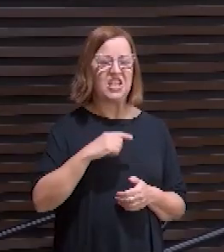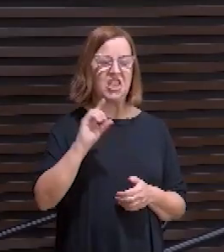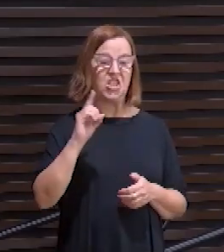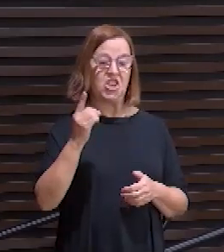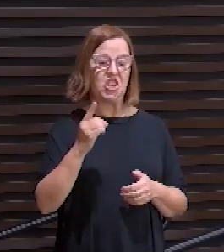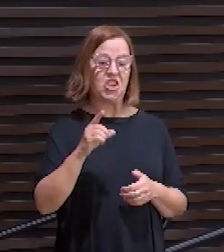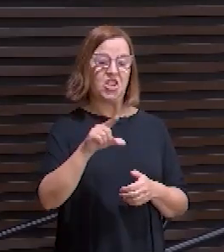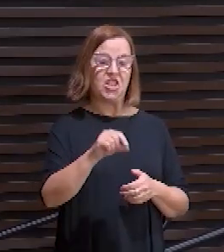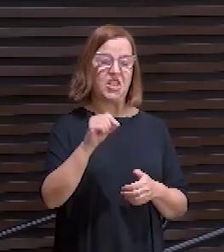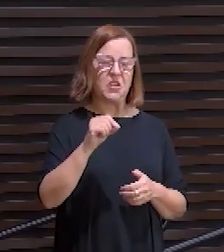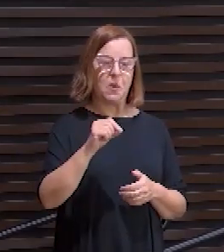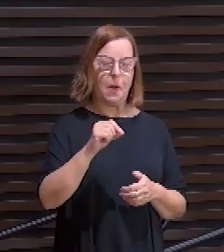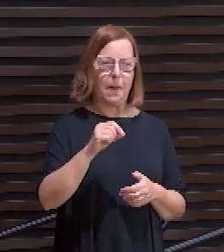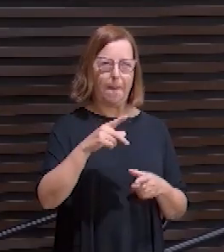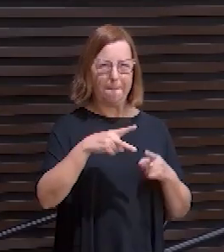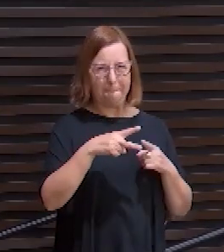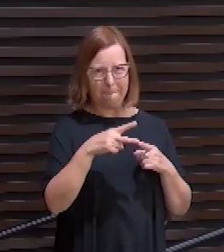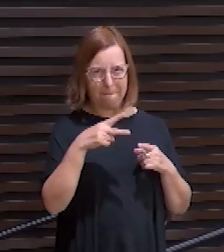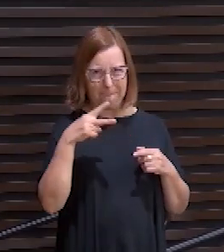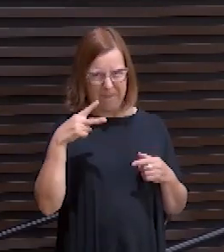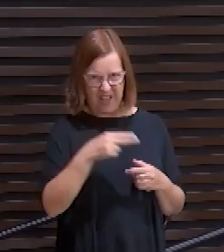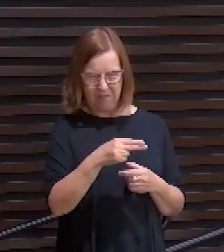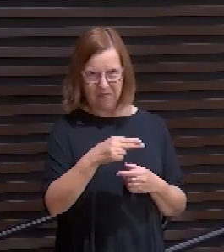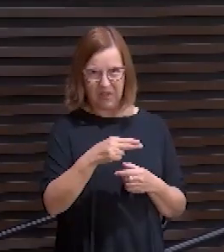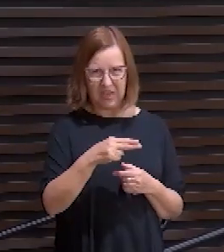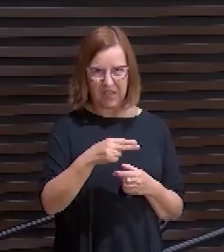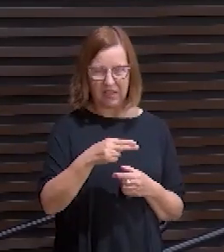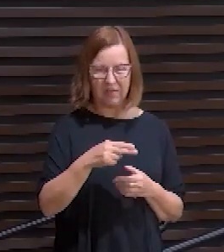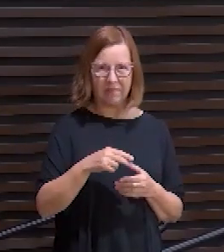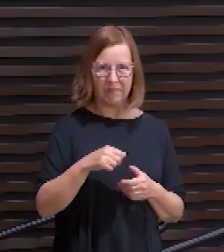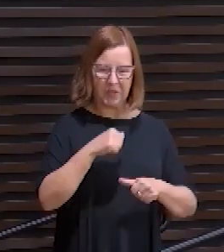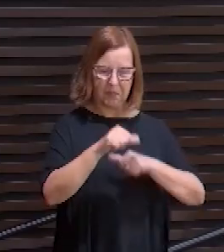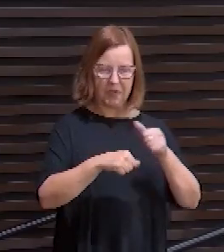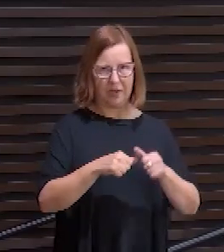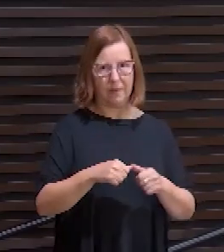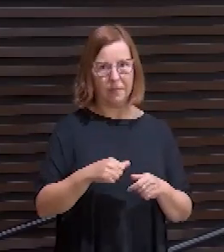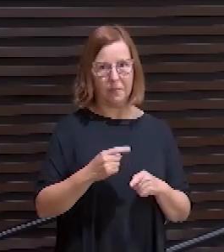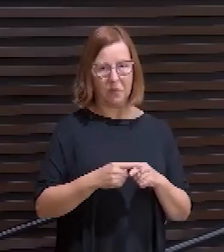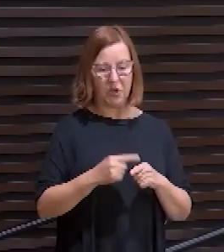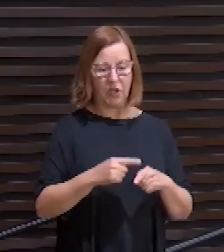Porque o anticristo cuidará de mudar os tempos e a lei.